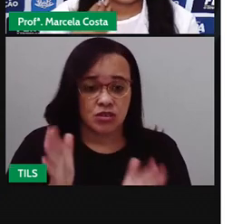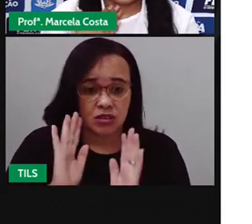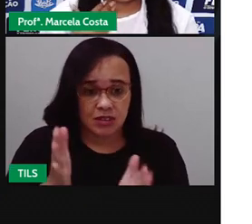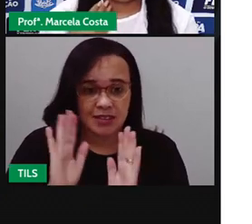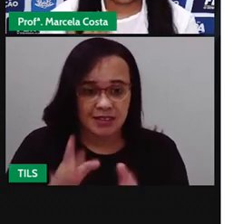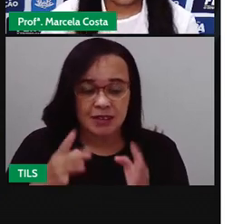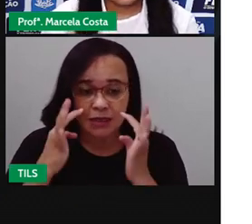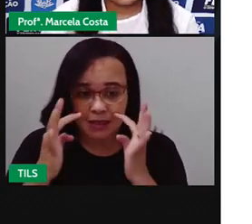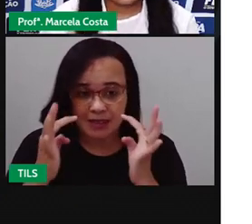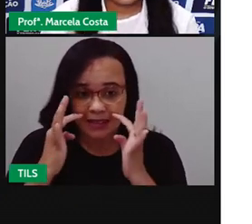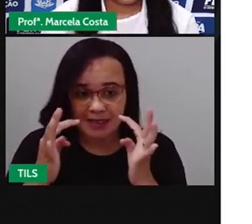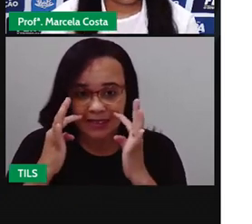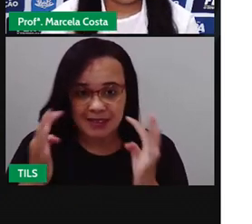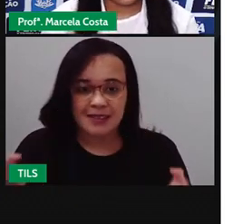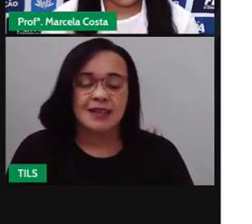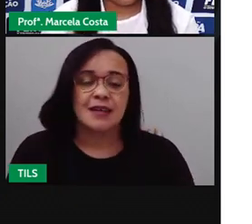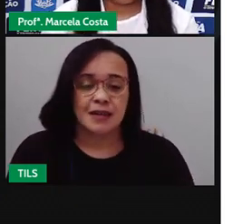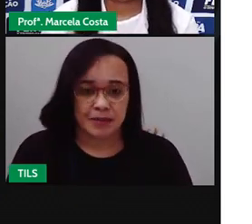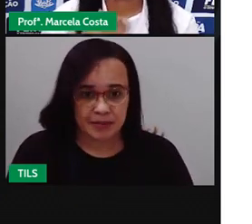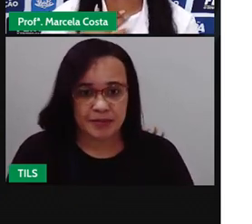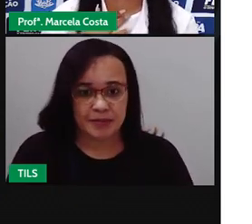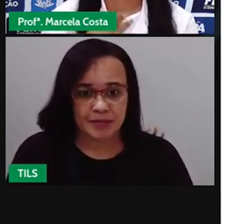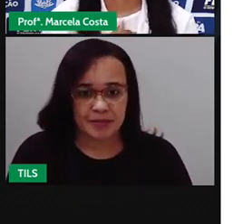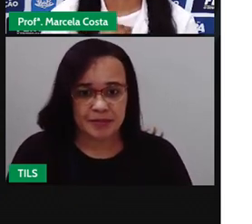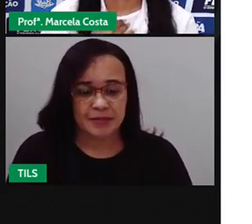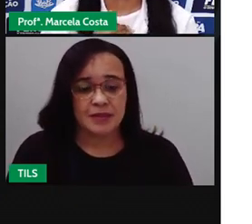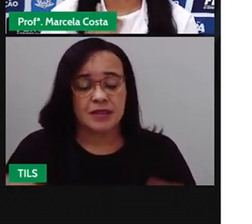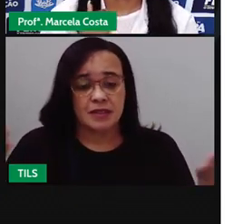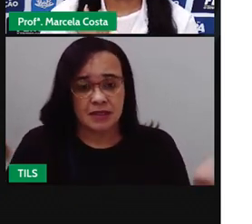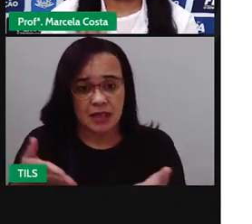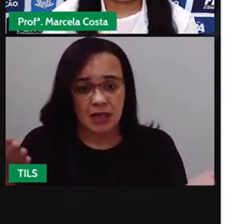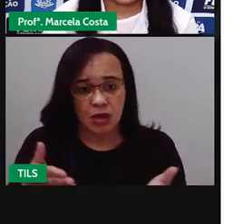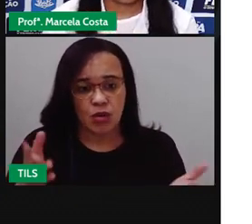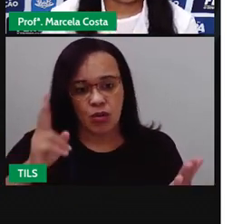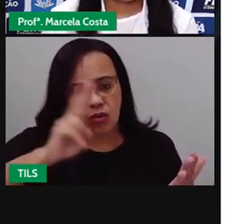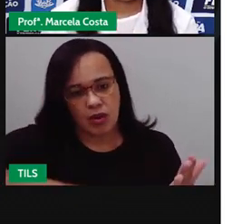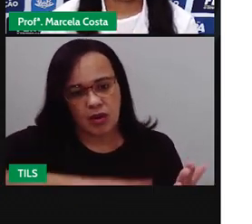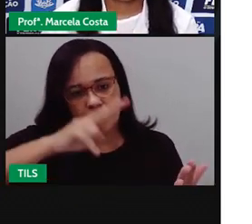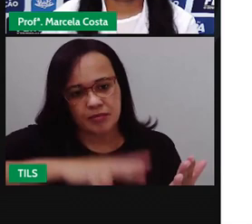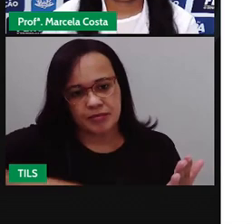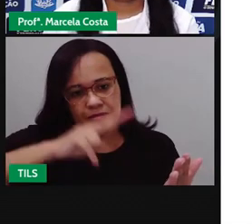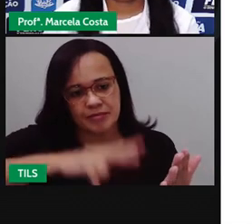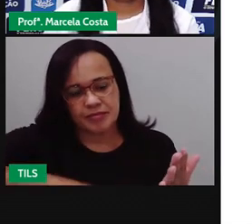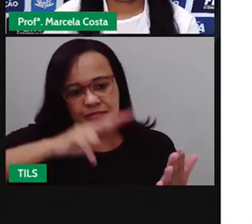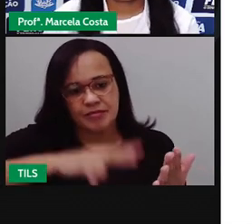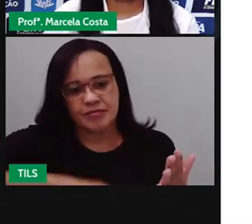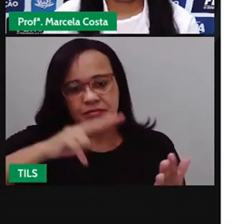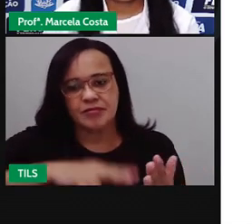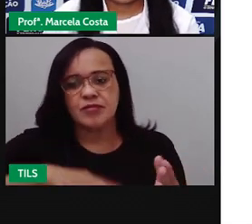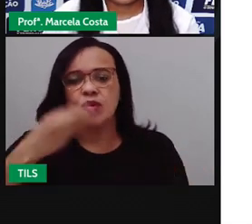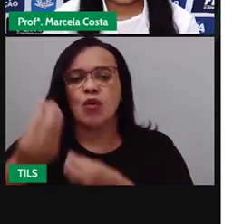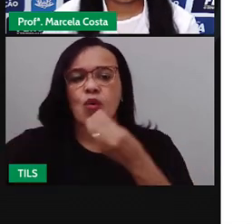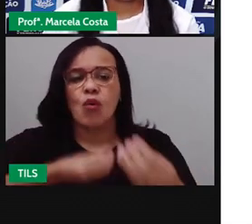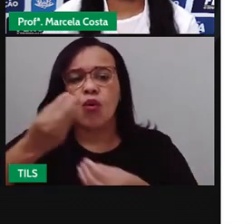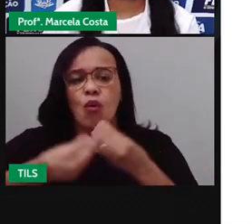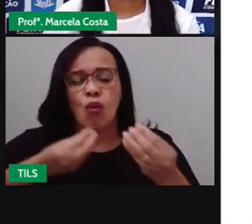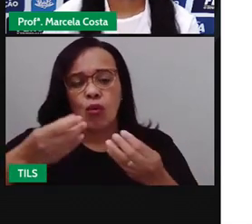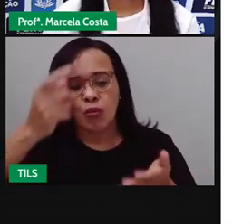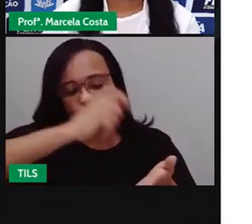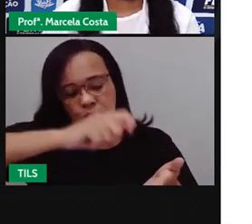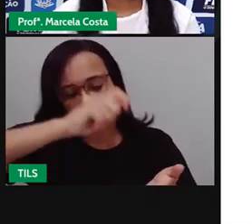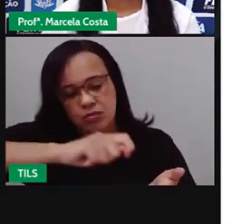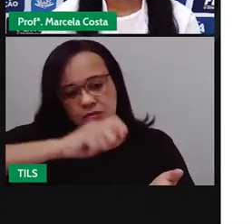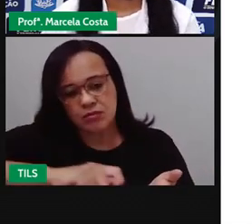a leitura desse cordel, ele foi recitado. Agora a gente vai ver a representação escrita